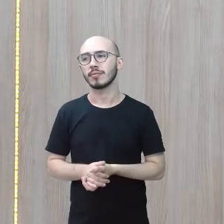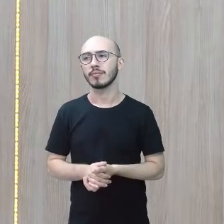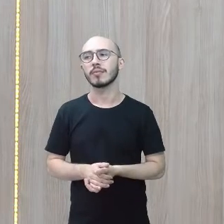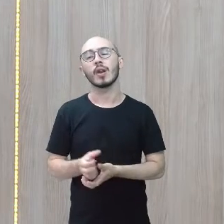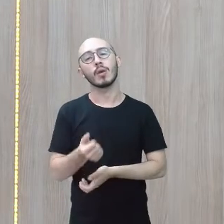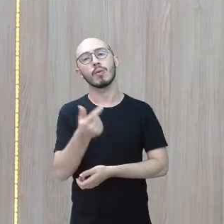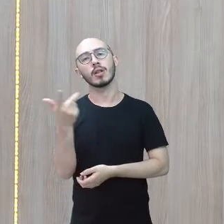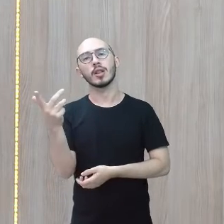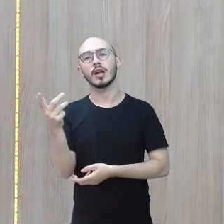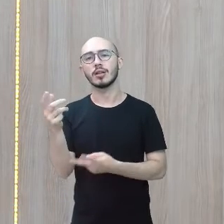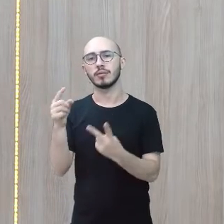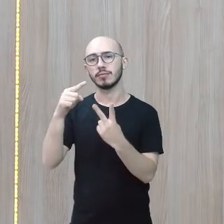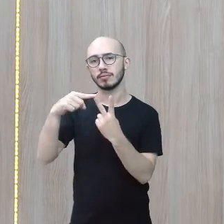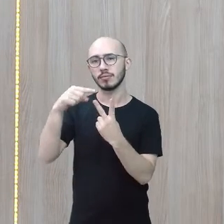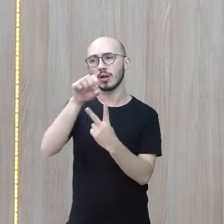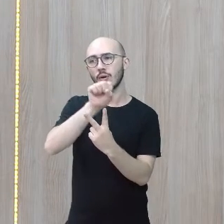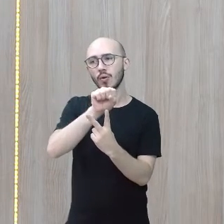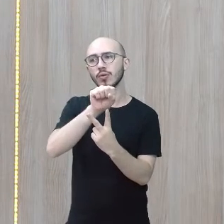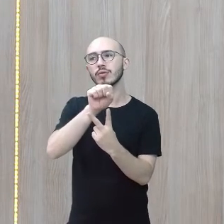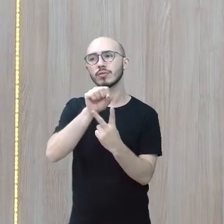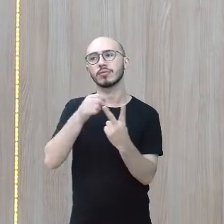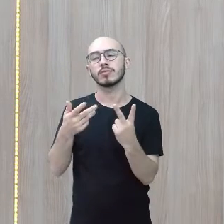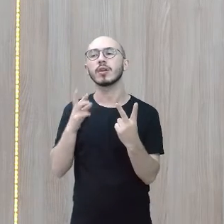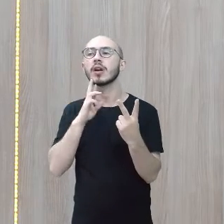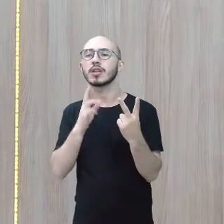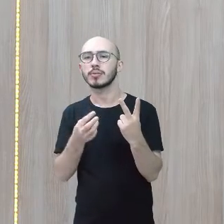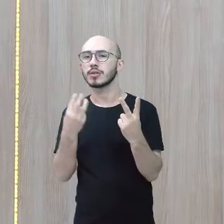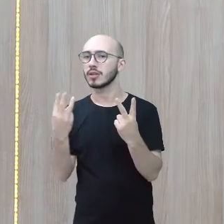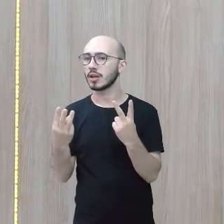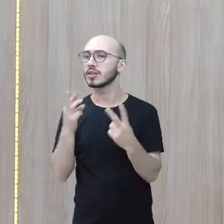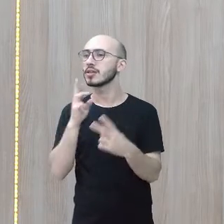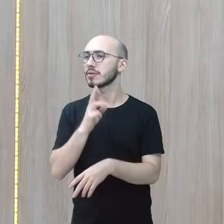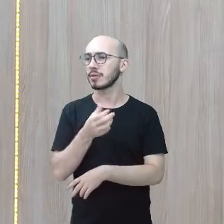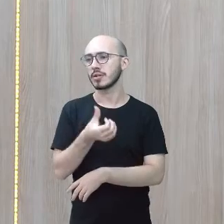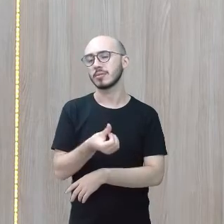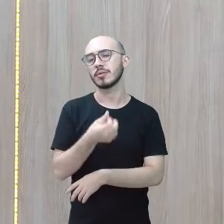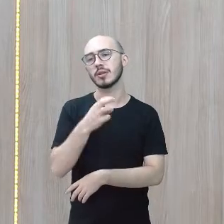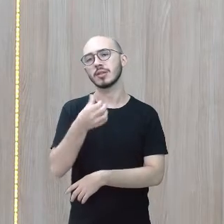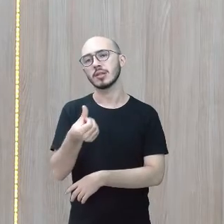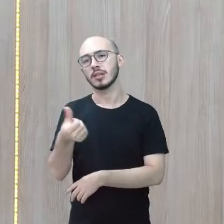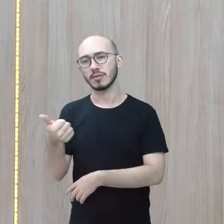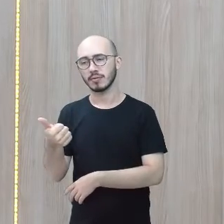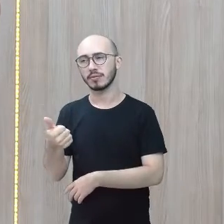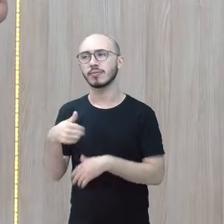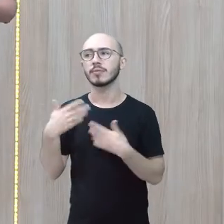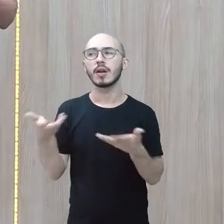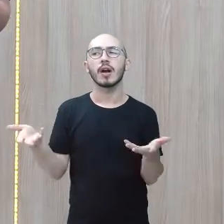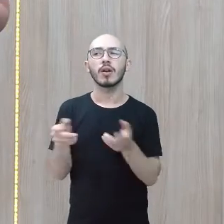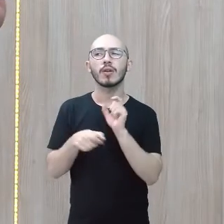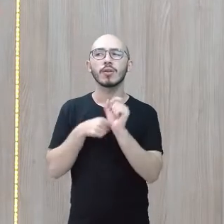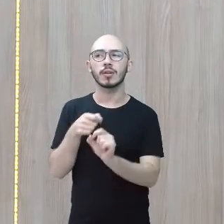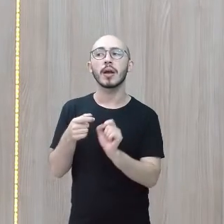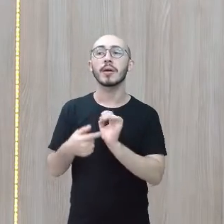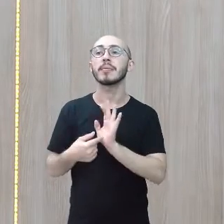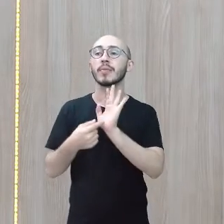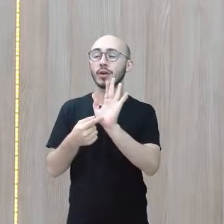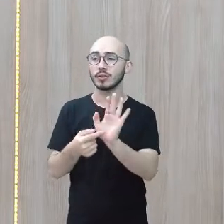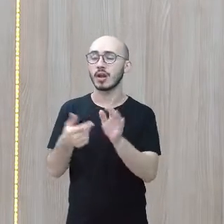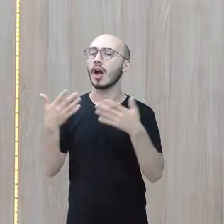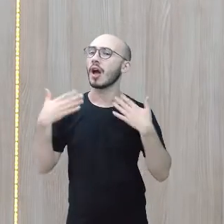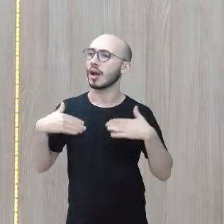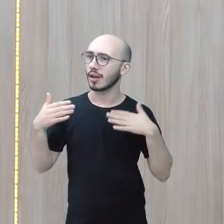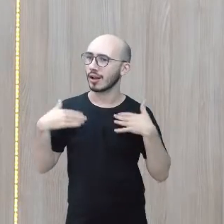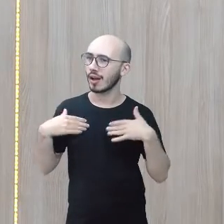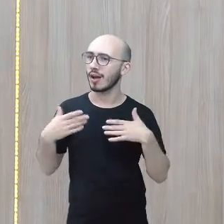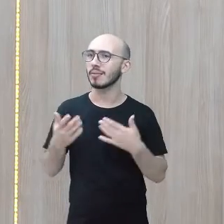8 de fatores 3 para que a resposta dê 6.561. Vamos expressar isso com calma,